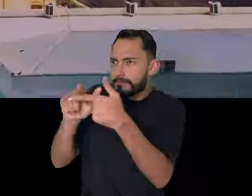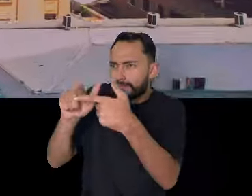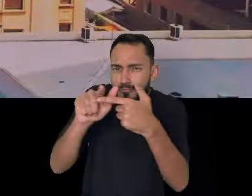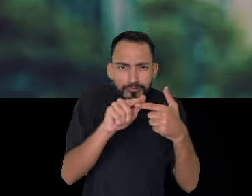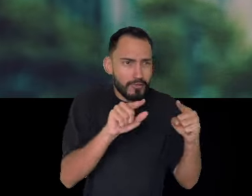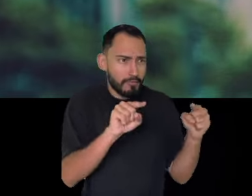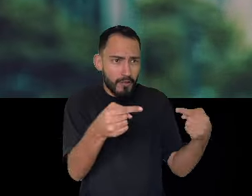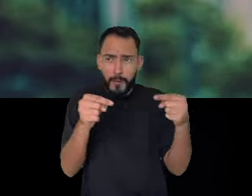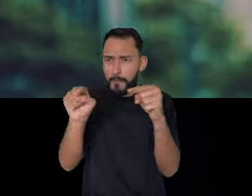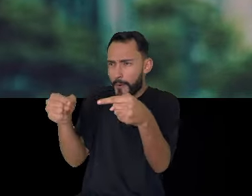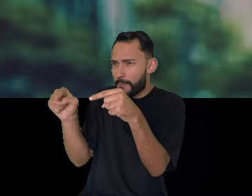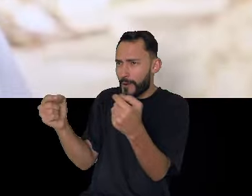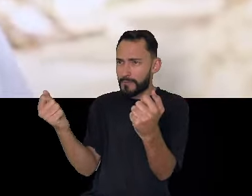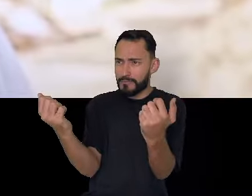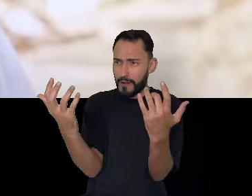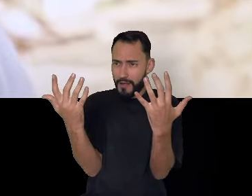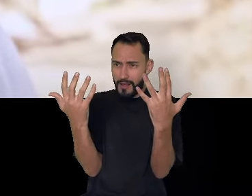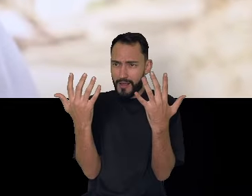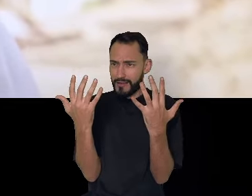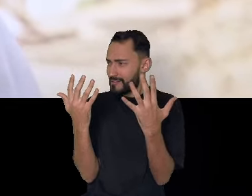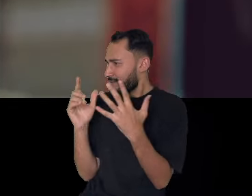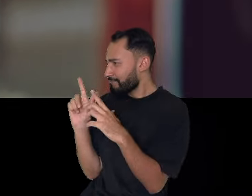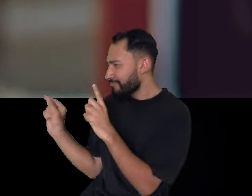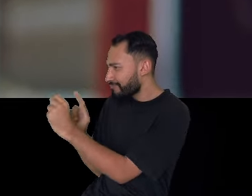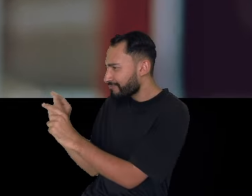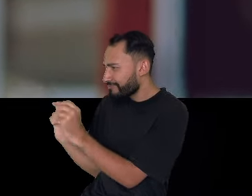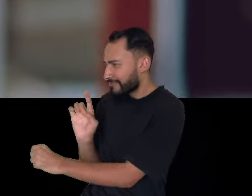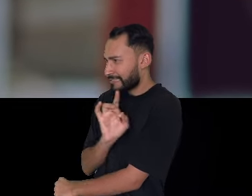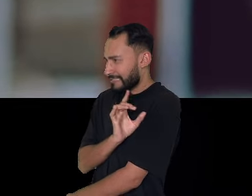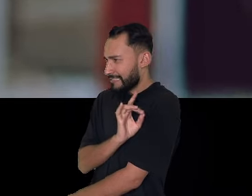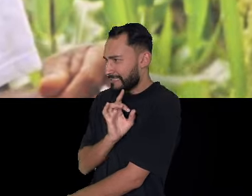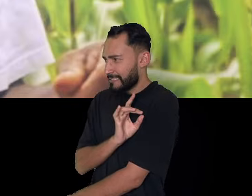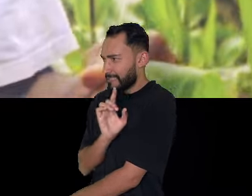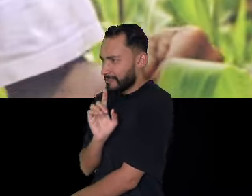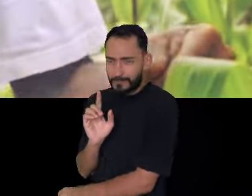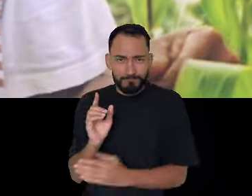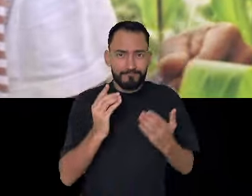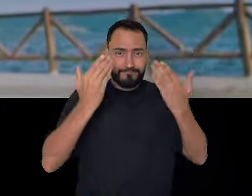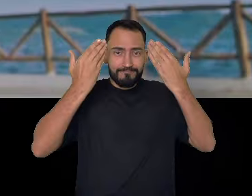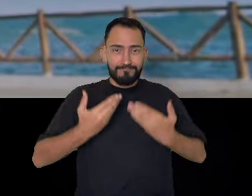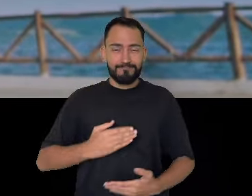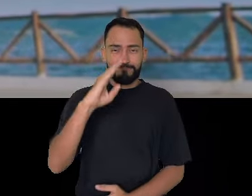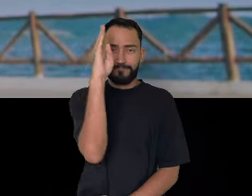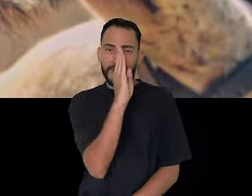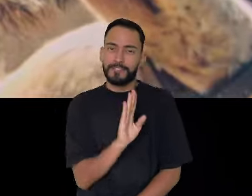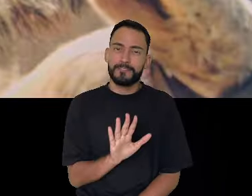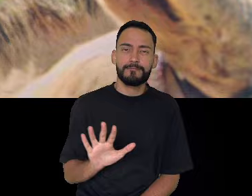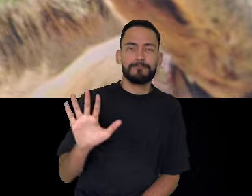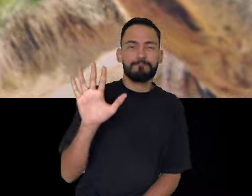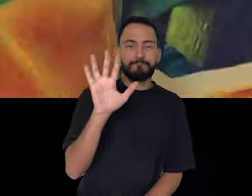Quando os desafios surgem, alguns podem até temer, mas no peito do